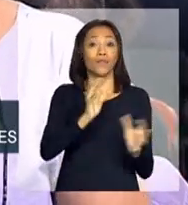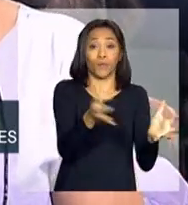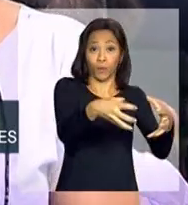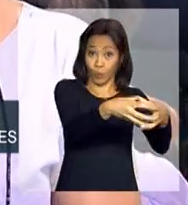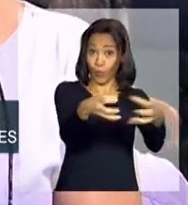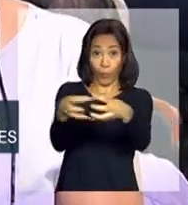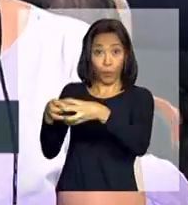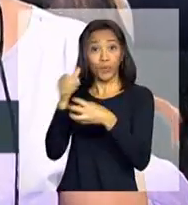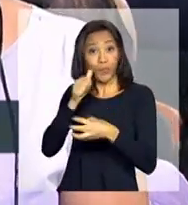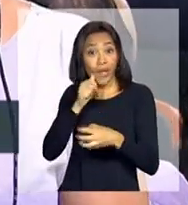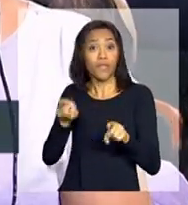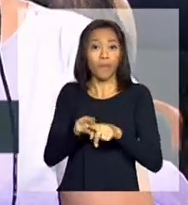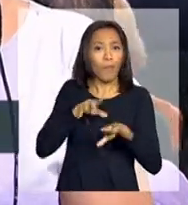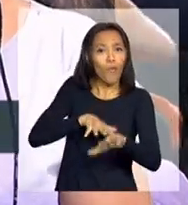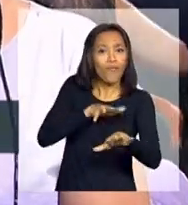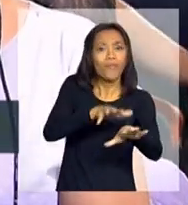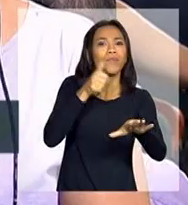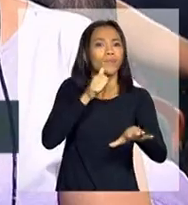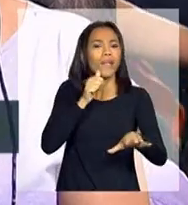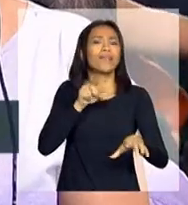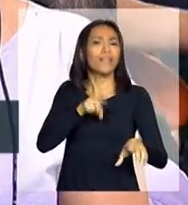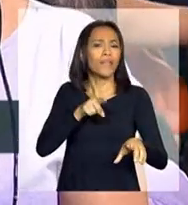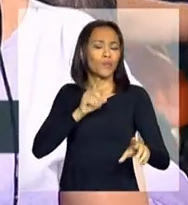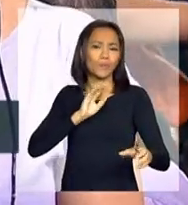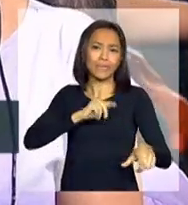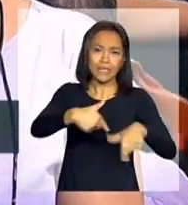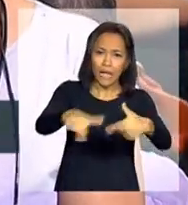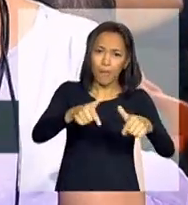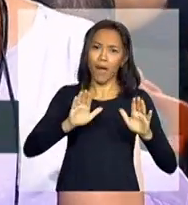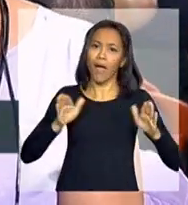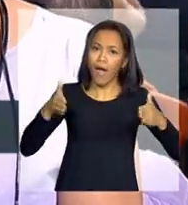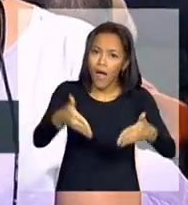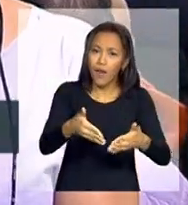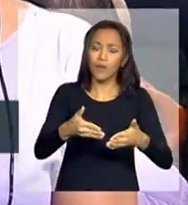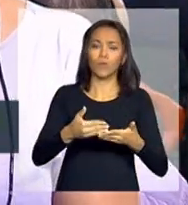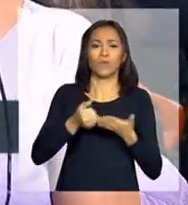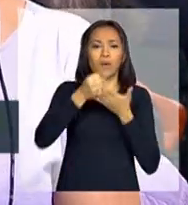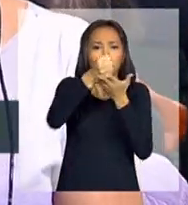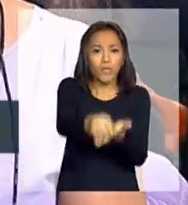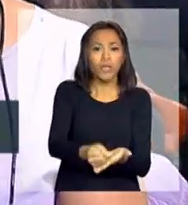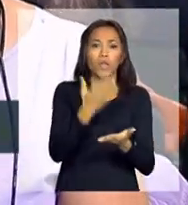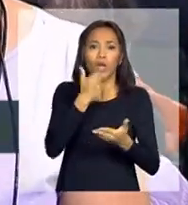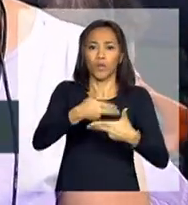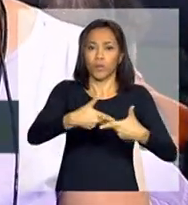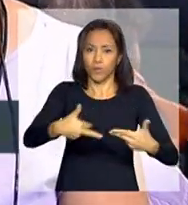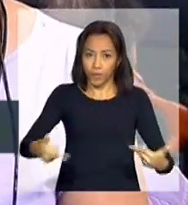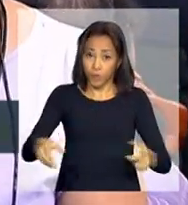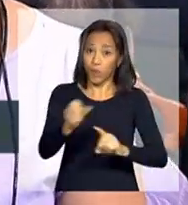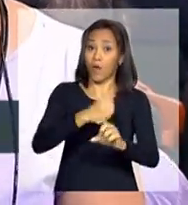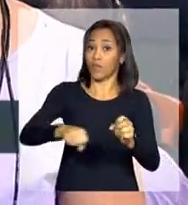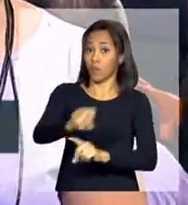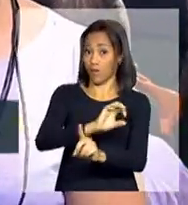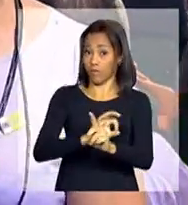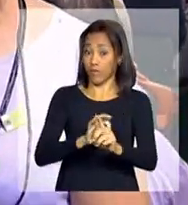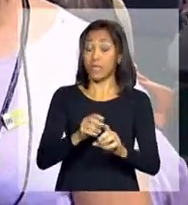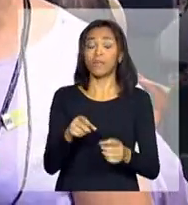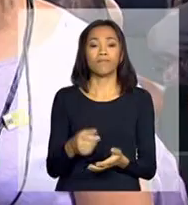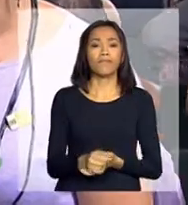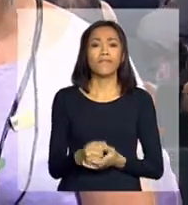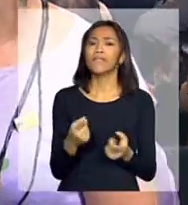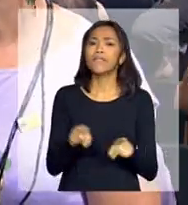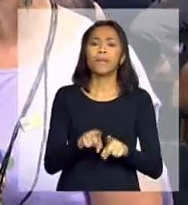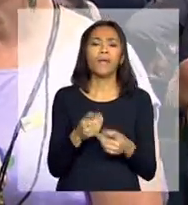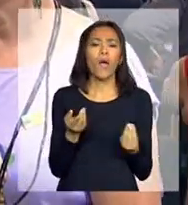mulheres, movimento de mulheres, que têm um trabalho direto com a soberania alimentar e com as organizações de mulheres. Em relação à